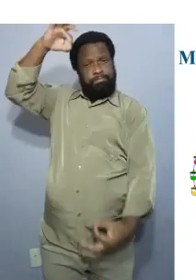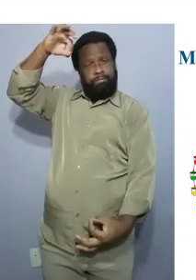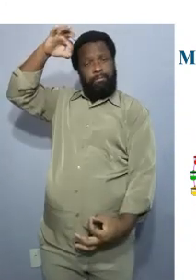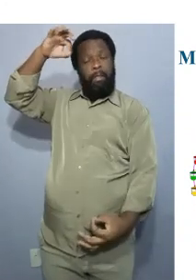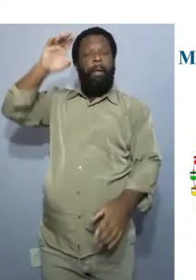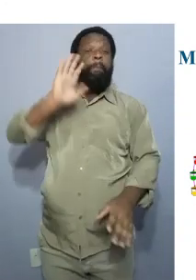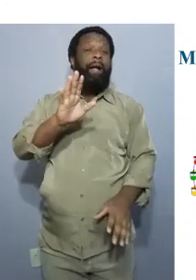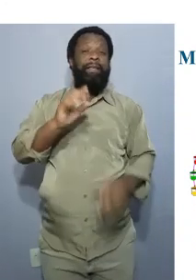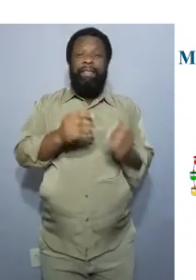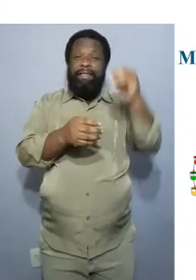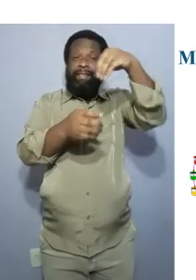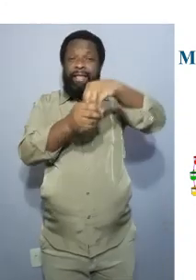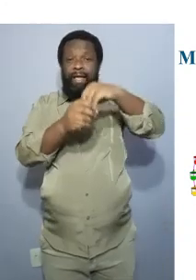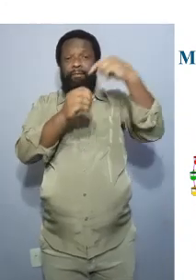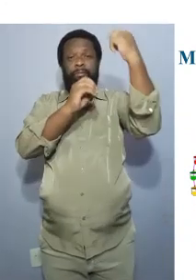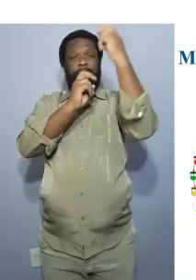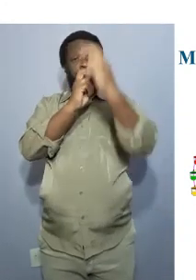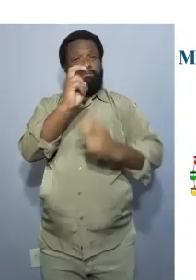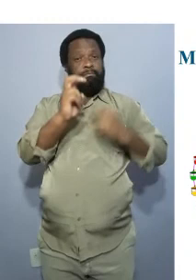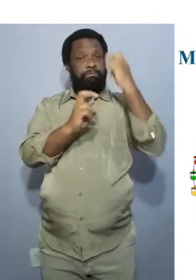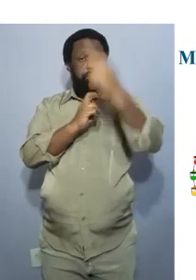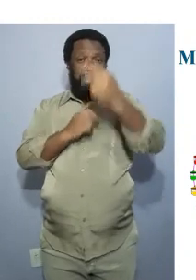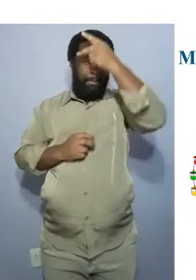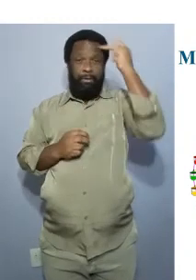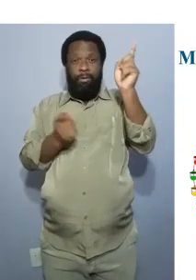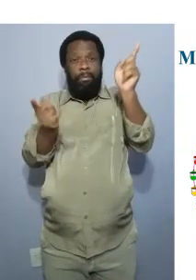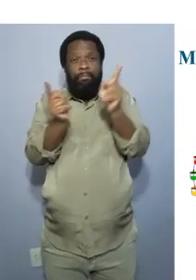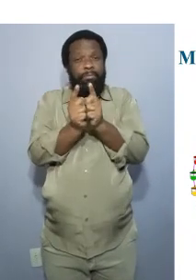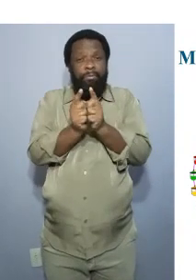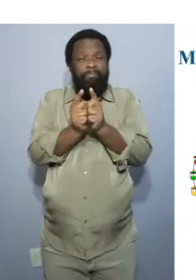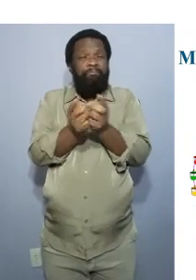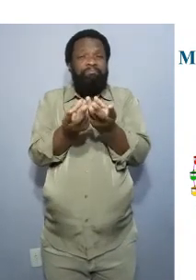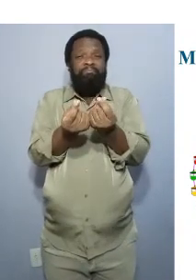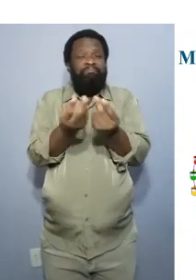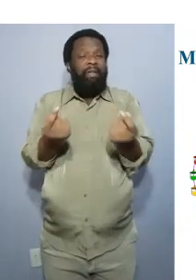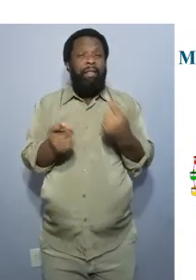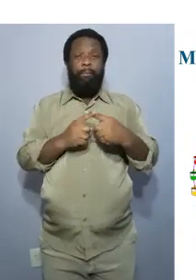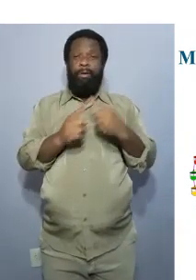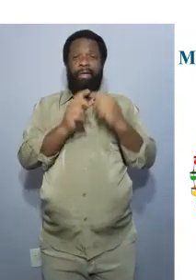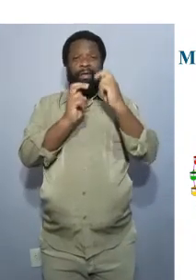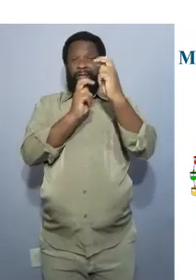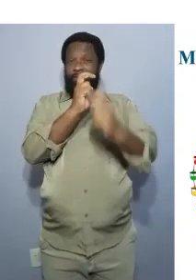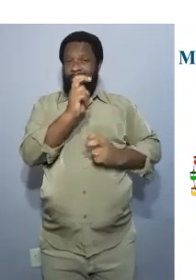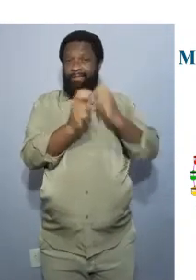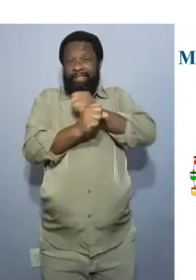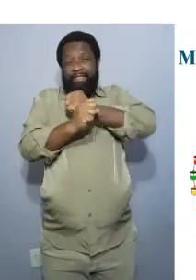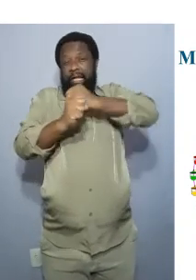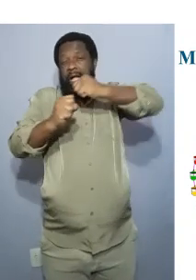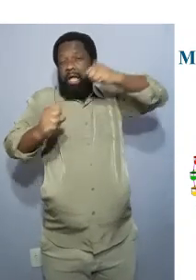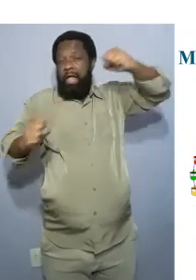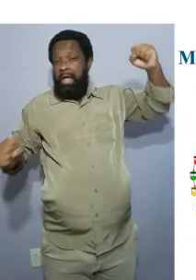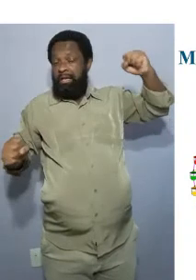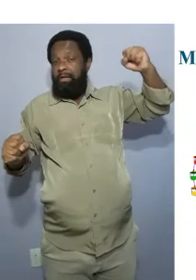tem um tamanho grande, mas dentro dessa roda gigante é praticamente desprezível, porque a roda é tão imensa,